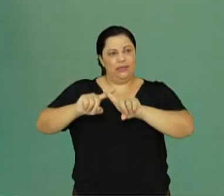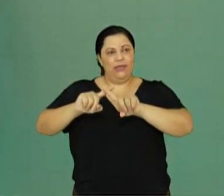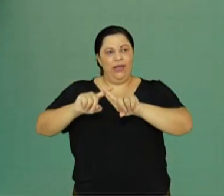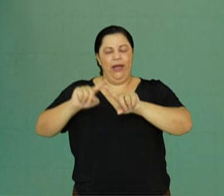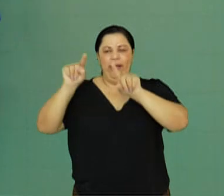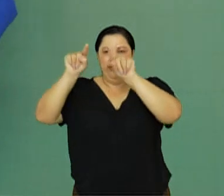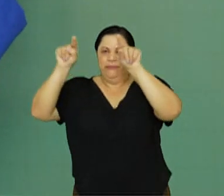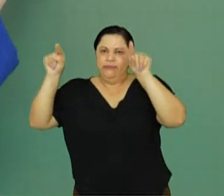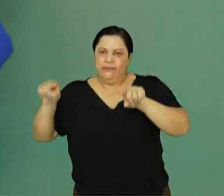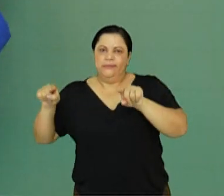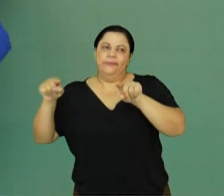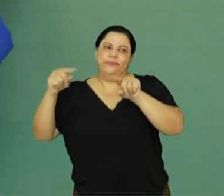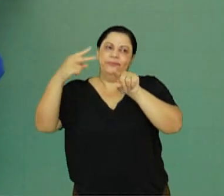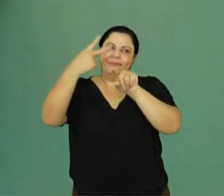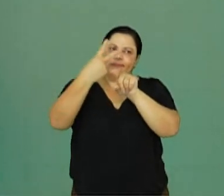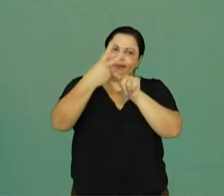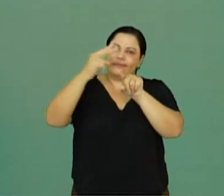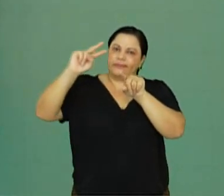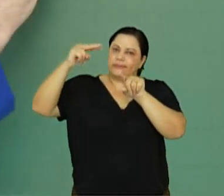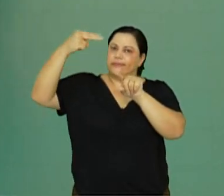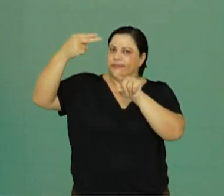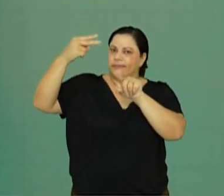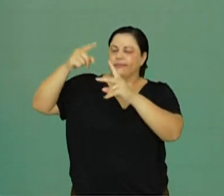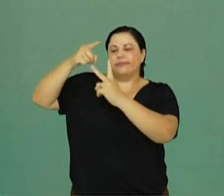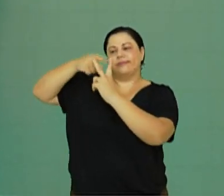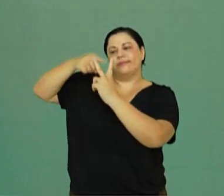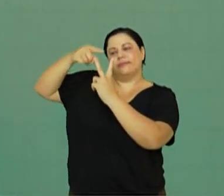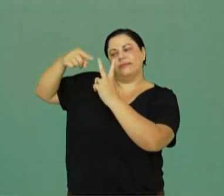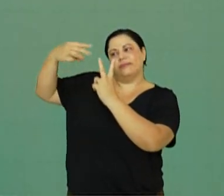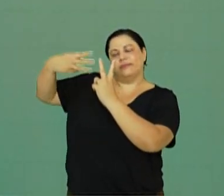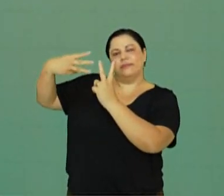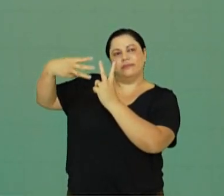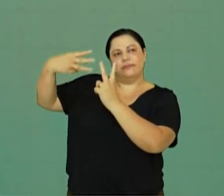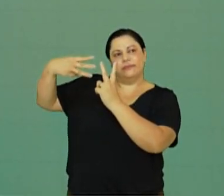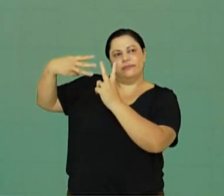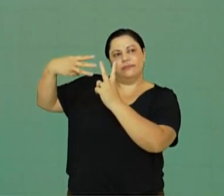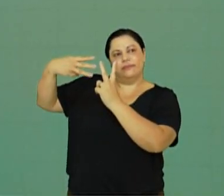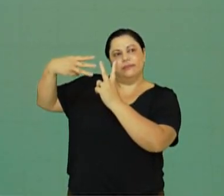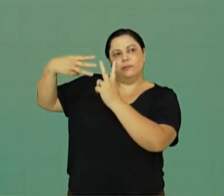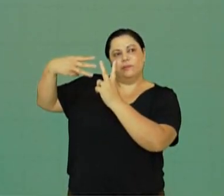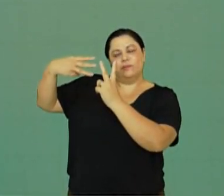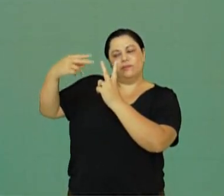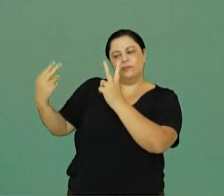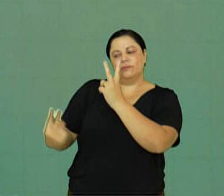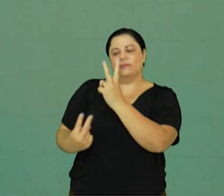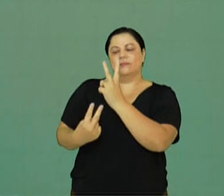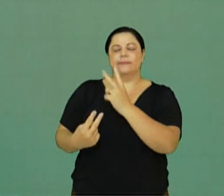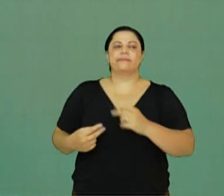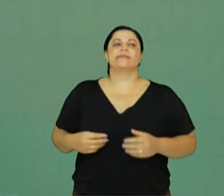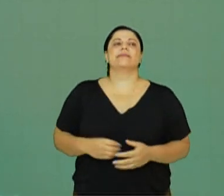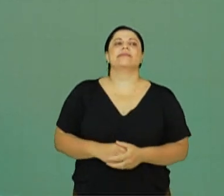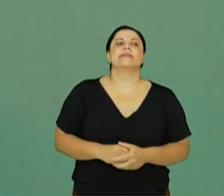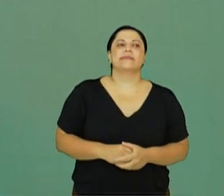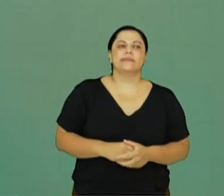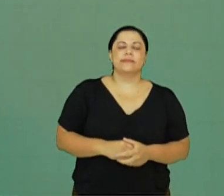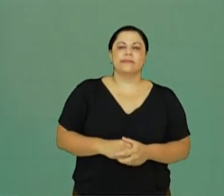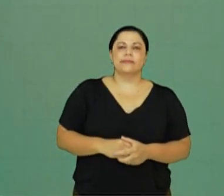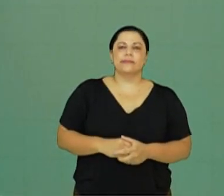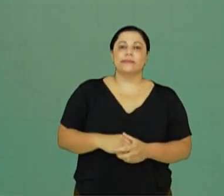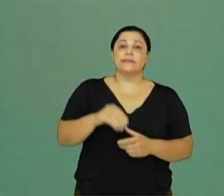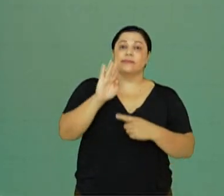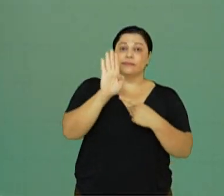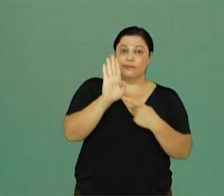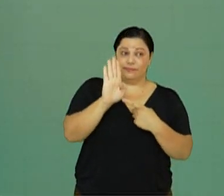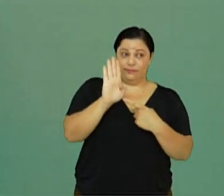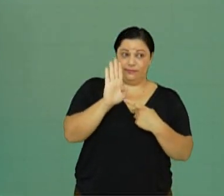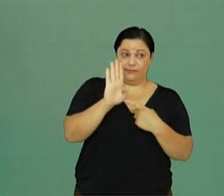ao quadrado, raiz de 3 sobre 2. A área da base é igual a 3